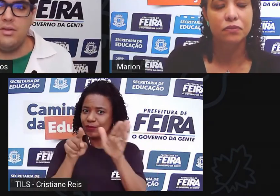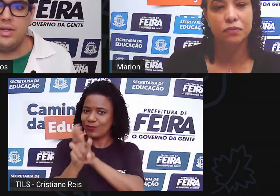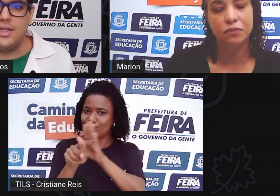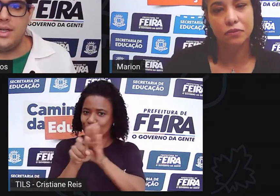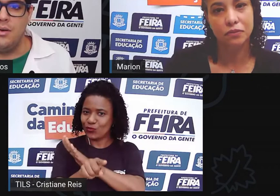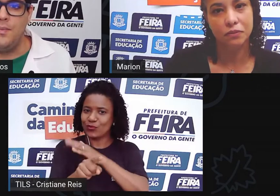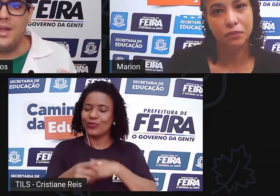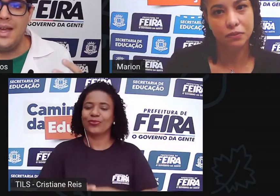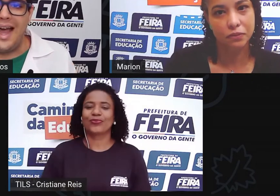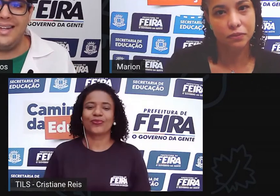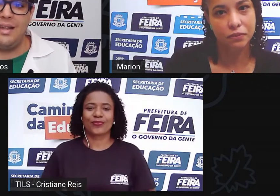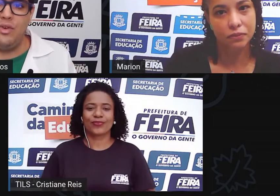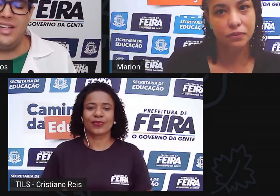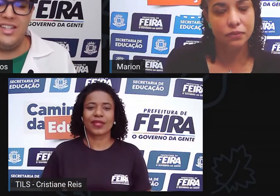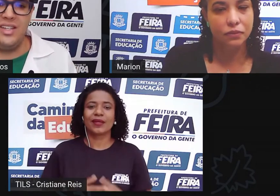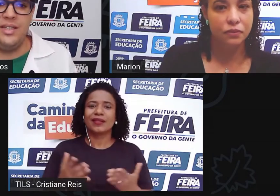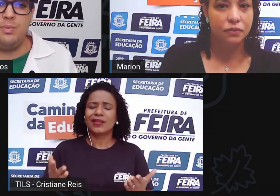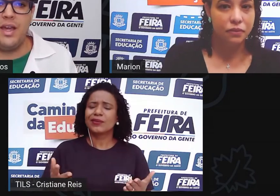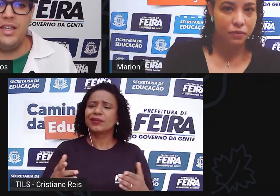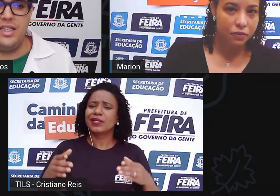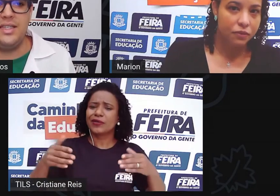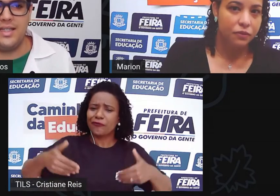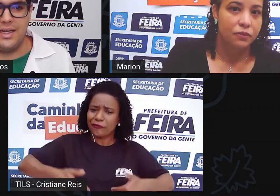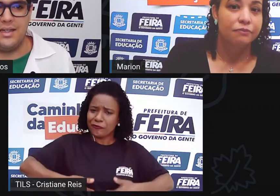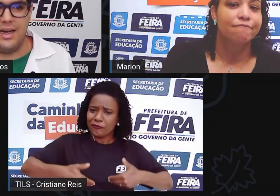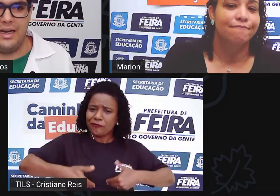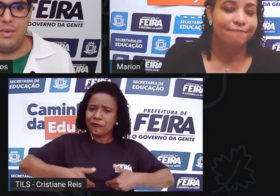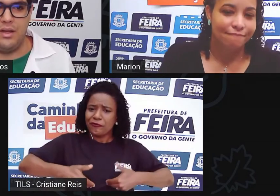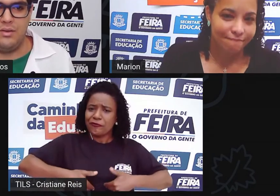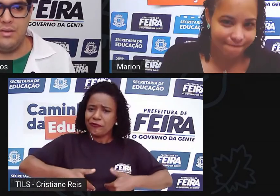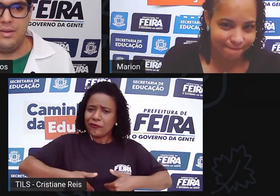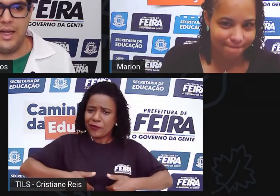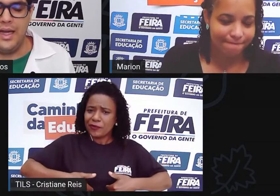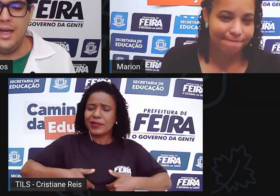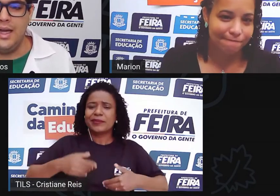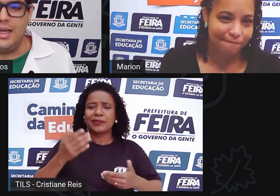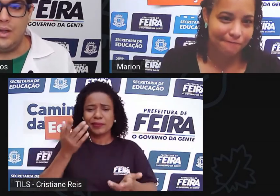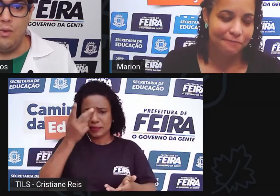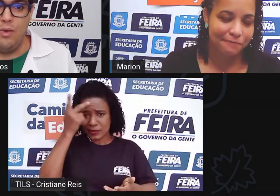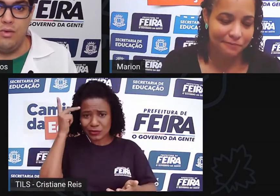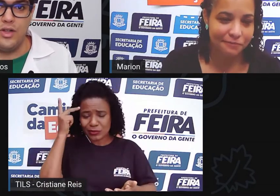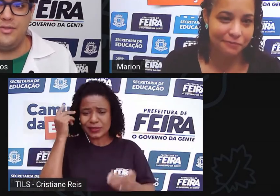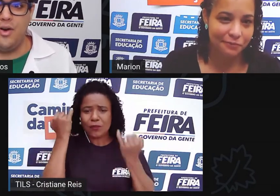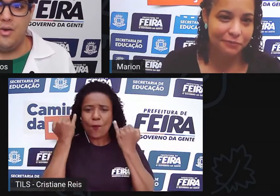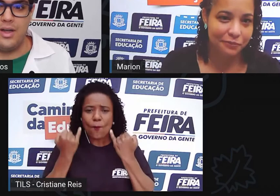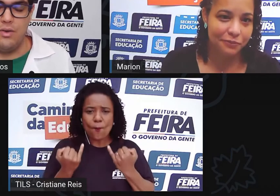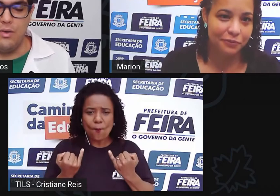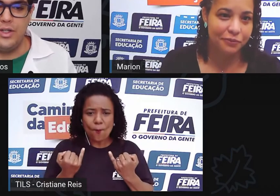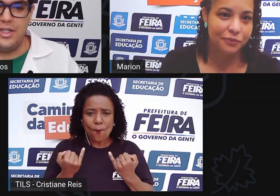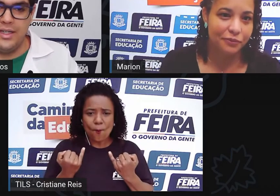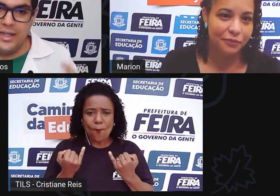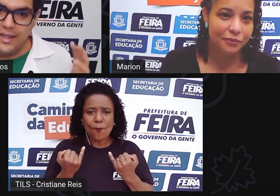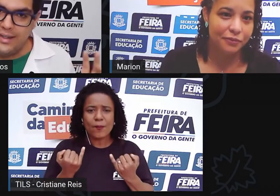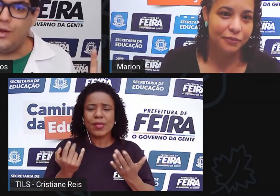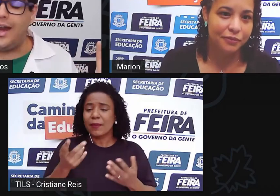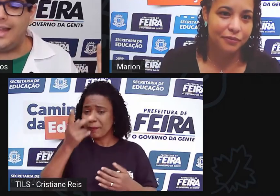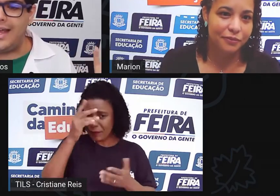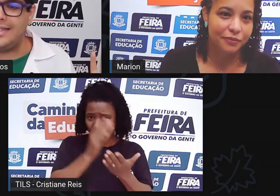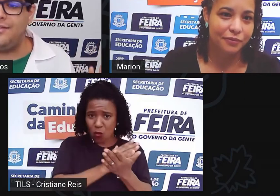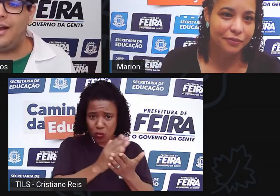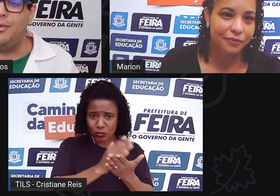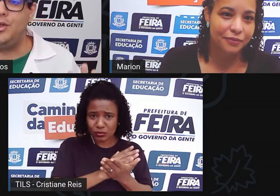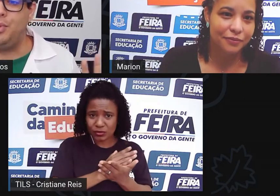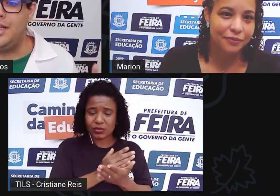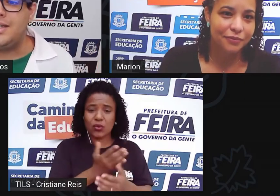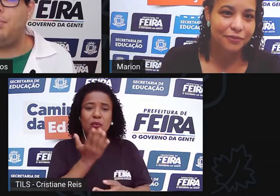fome e desnutrição, ainda tem muita gente que desperdiça alimento, né? Então, o nosso foco aqui hoje não era nem